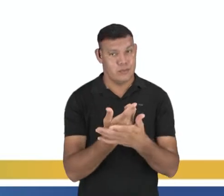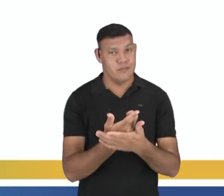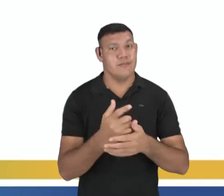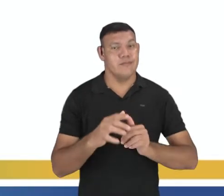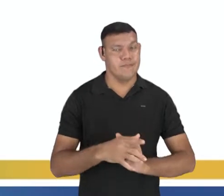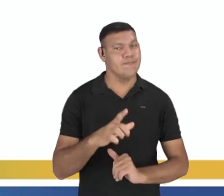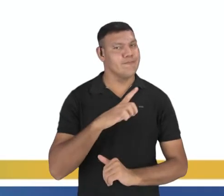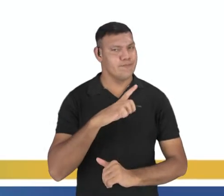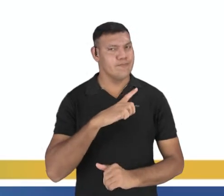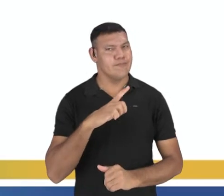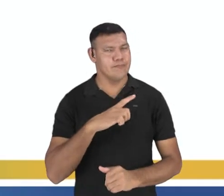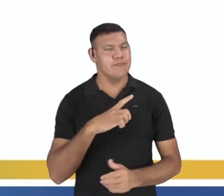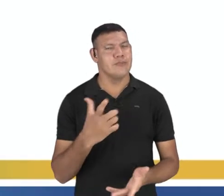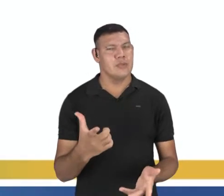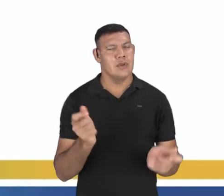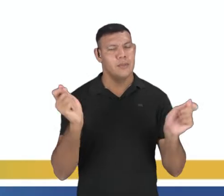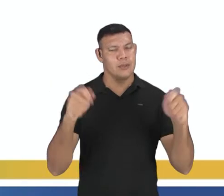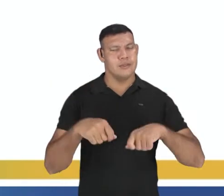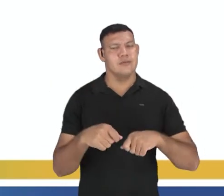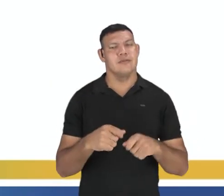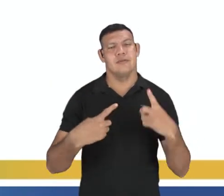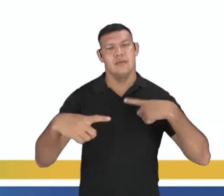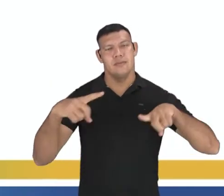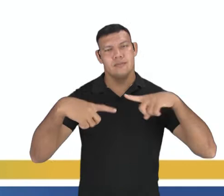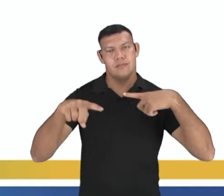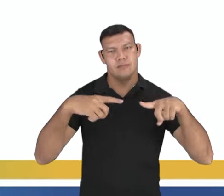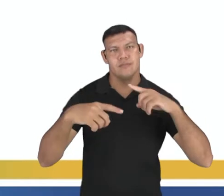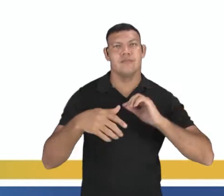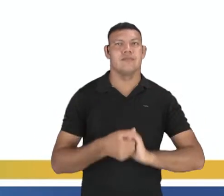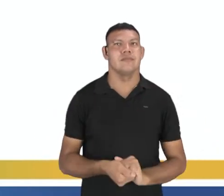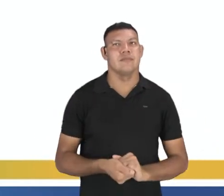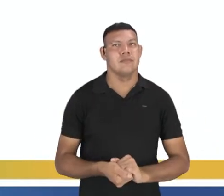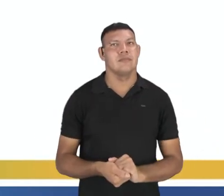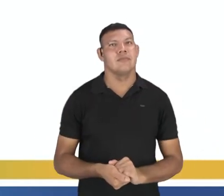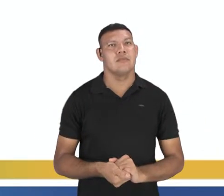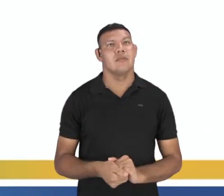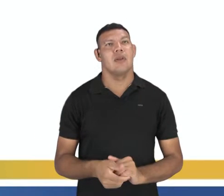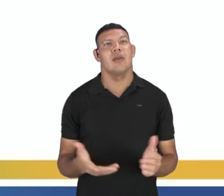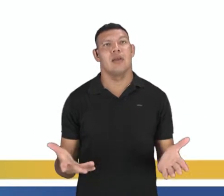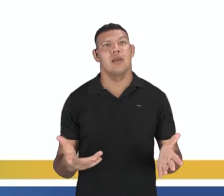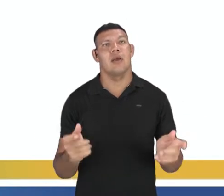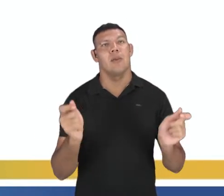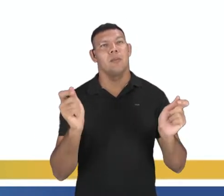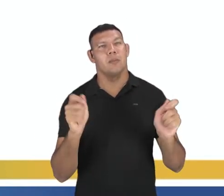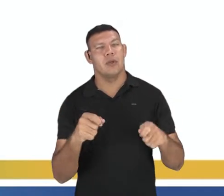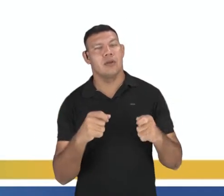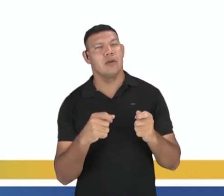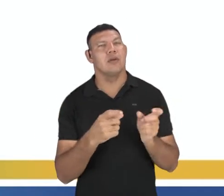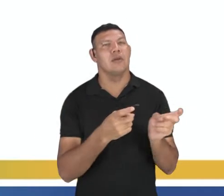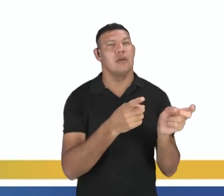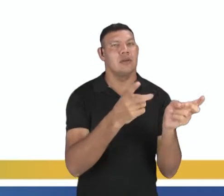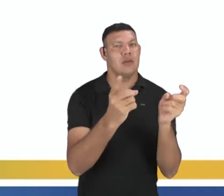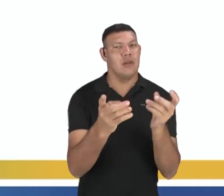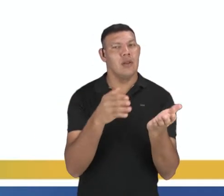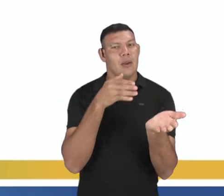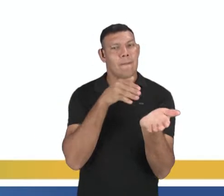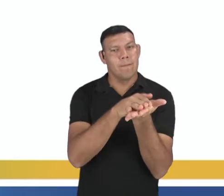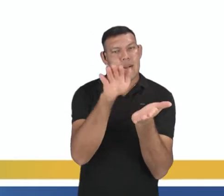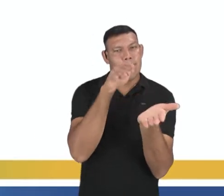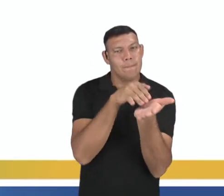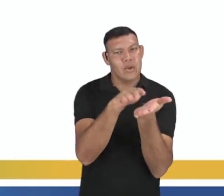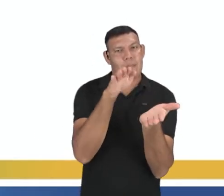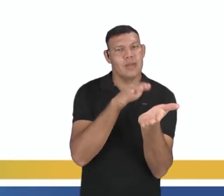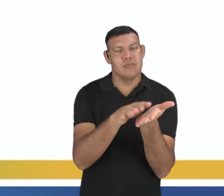para ter acesso a essa música os formatos de registros de som são passíveis de serem replicadas